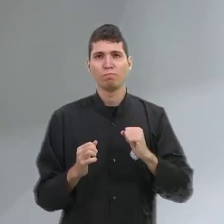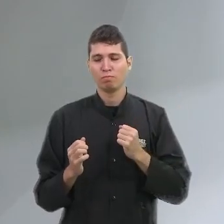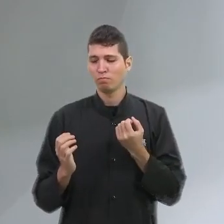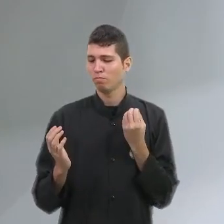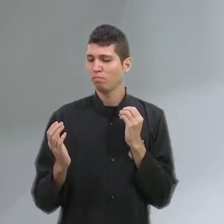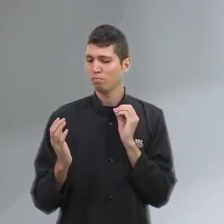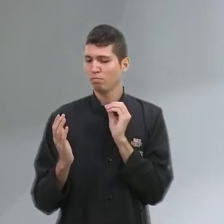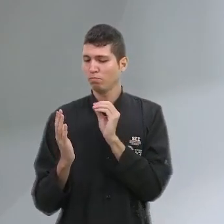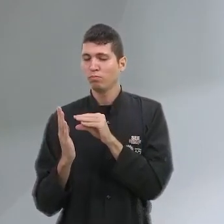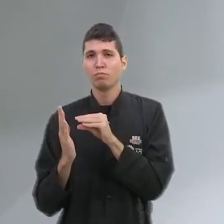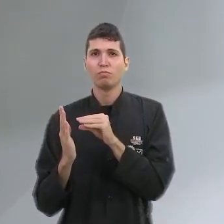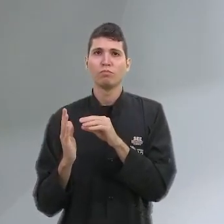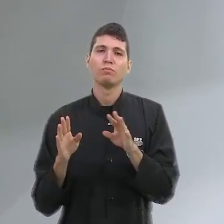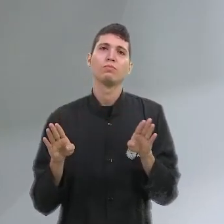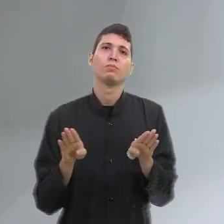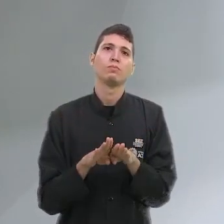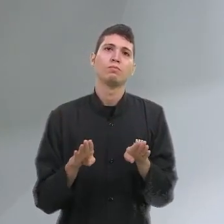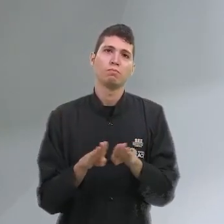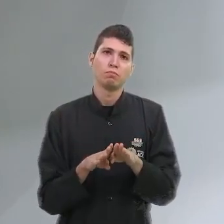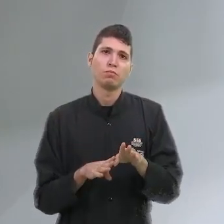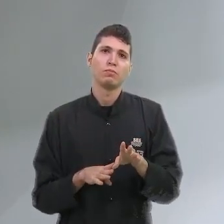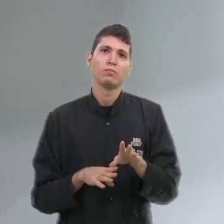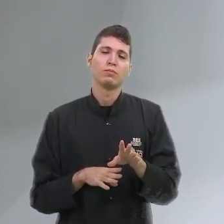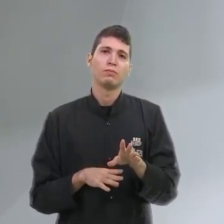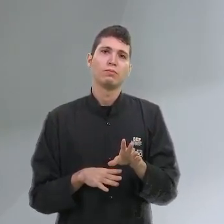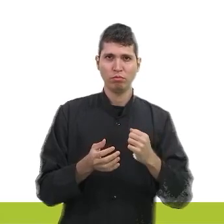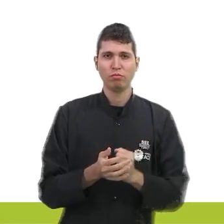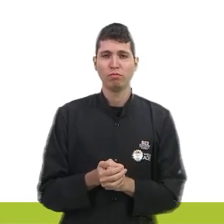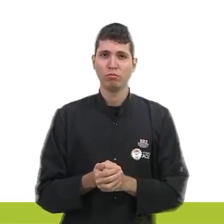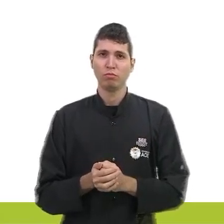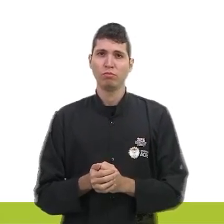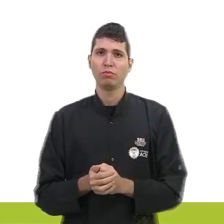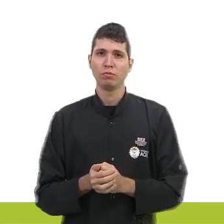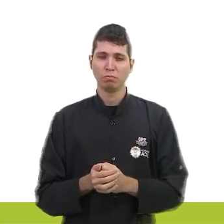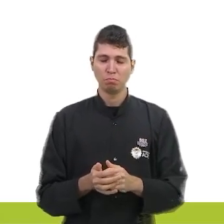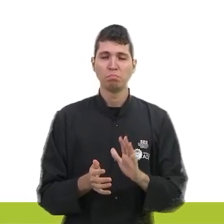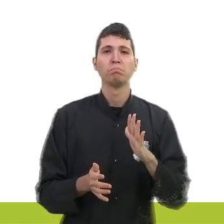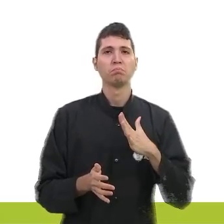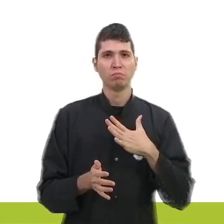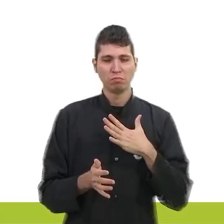Estrelada, acertou quem disse Van Gogh. Vamos lá.